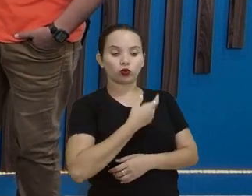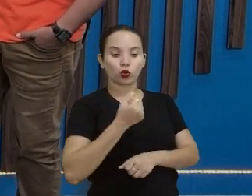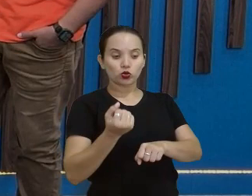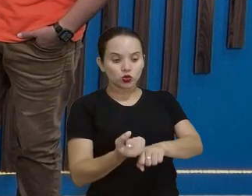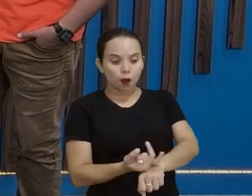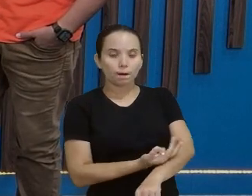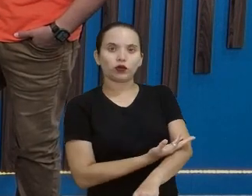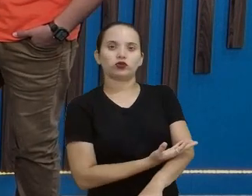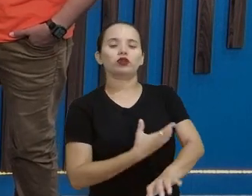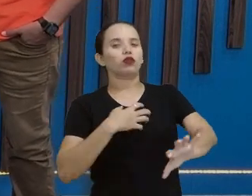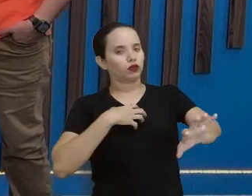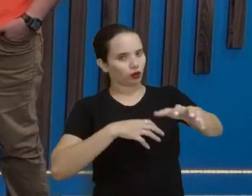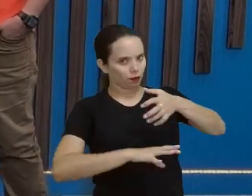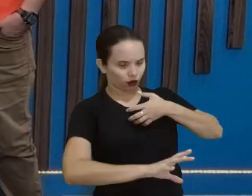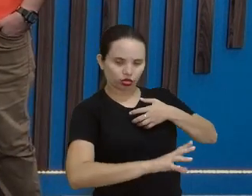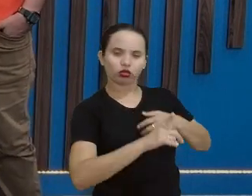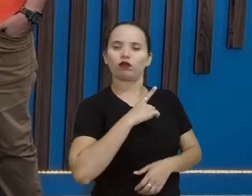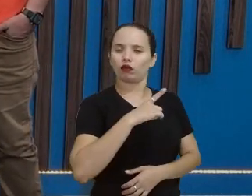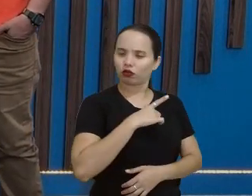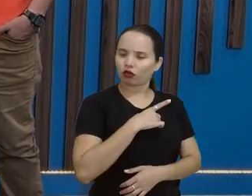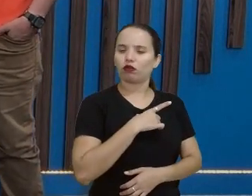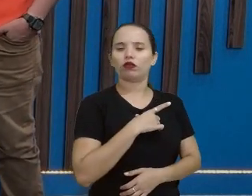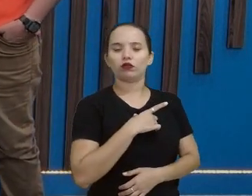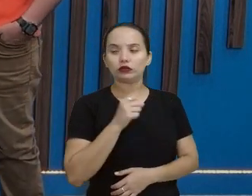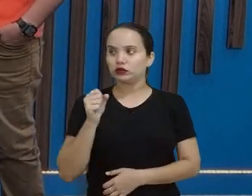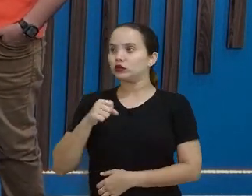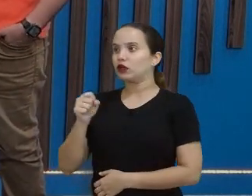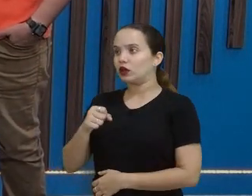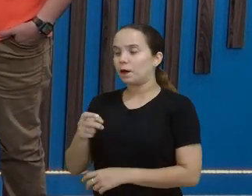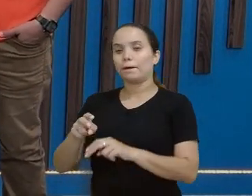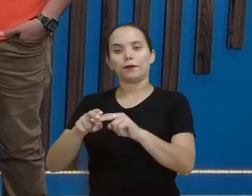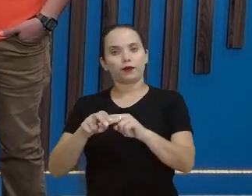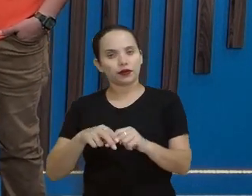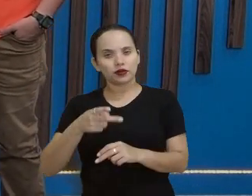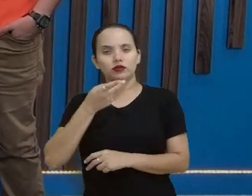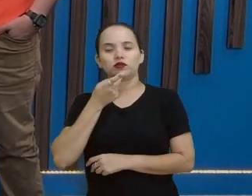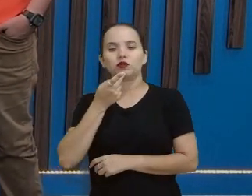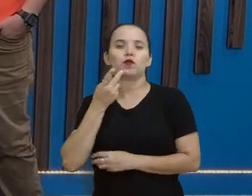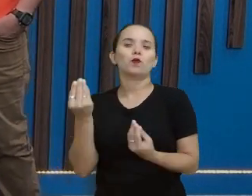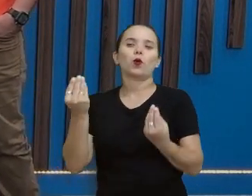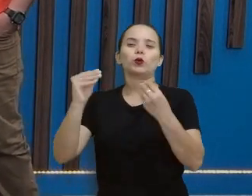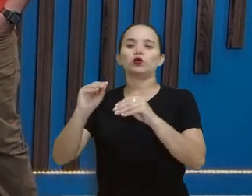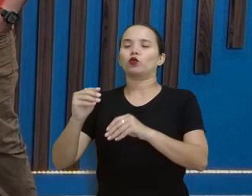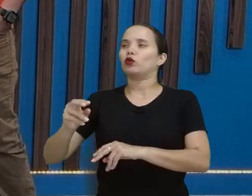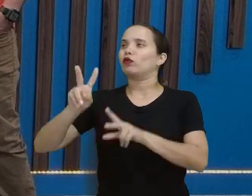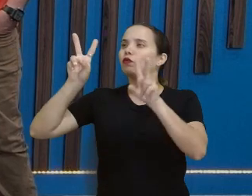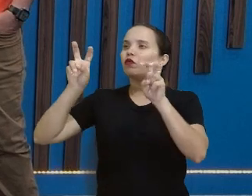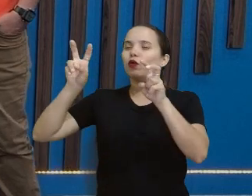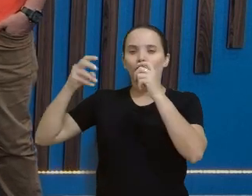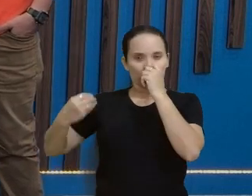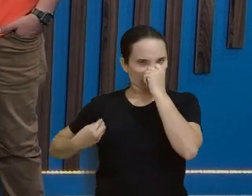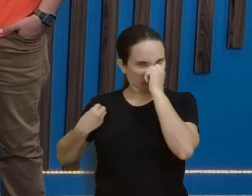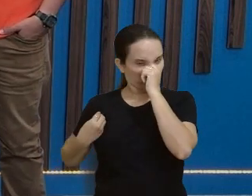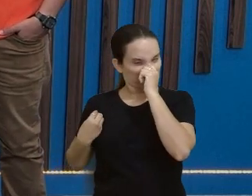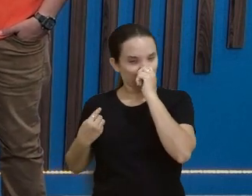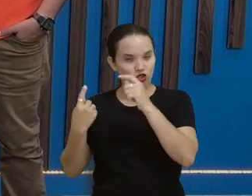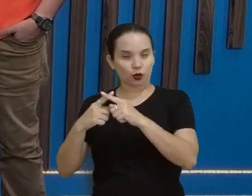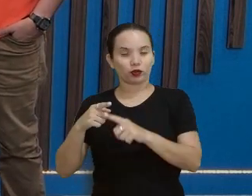e gera empatia com os outros. Exatamente, e por isso a gente colocou aí pensar na situação que vivenciou, né? Porque como Aham. ela